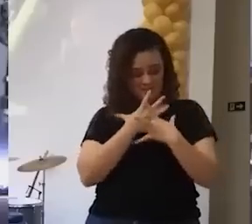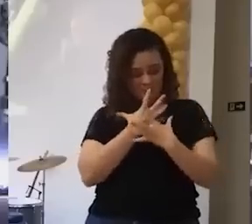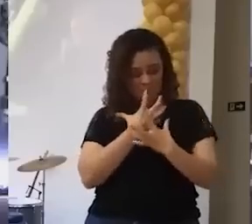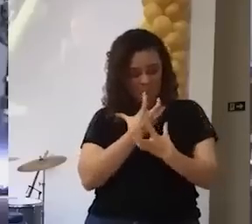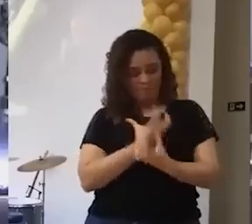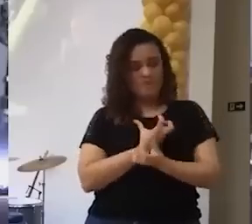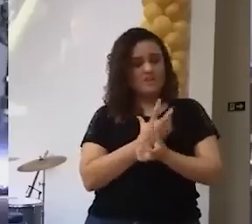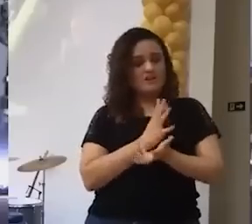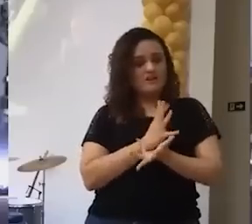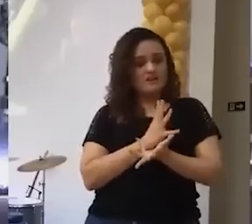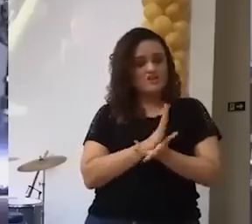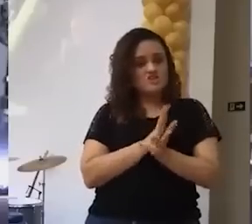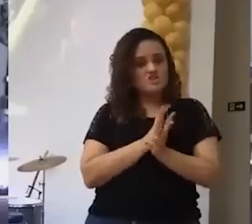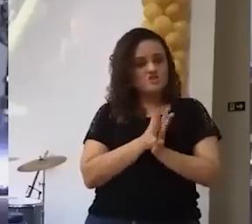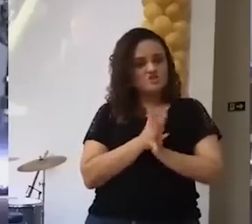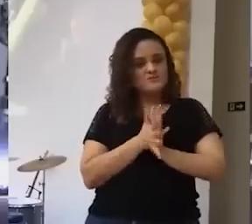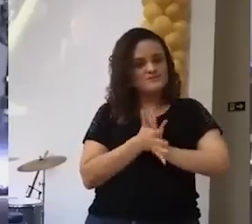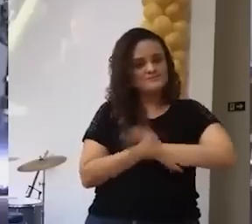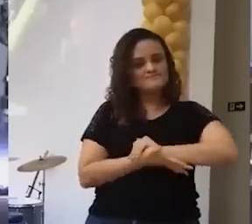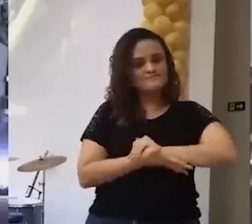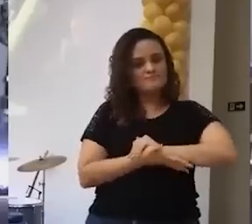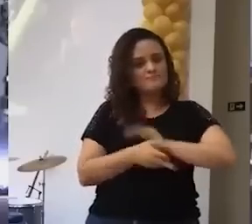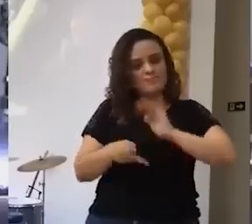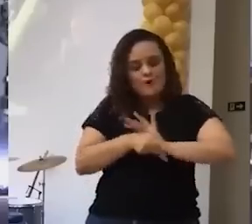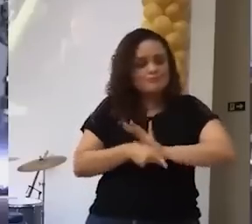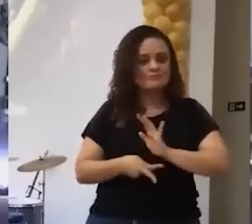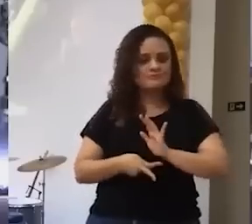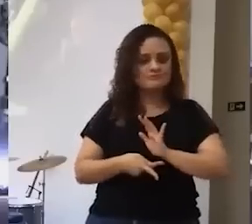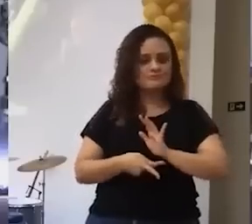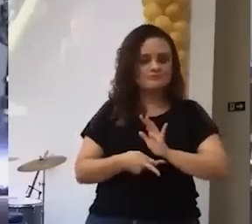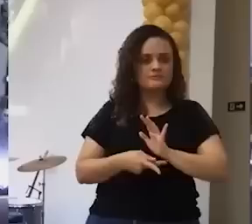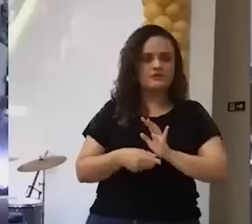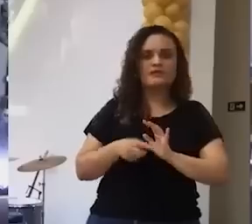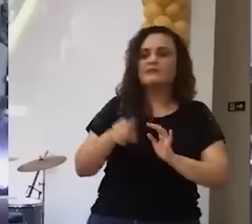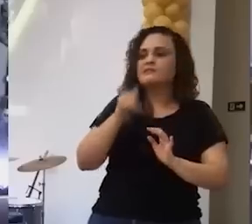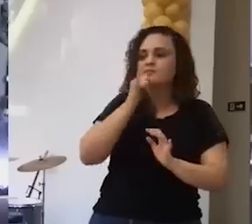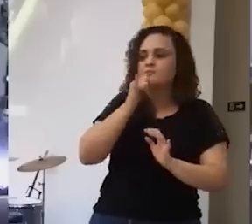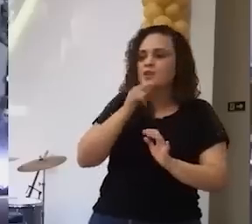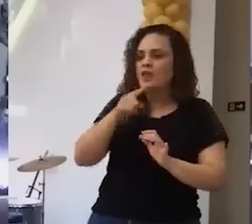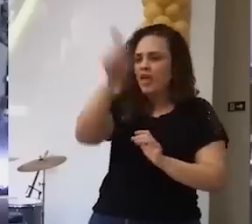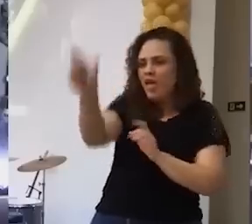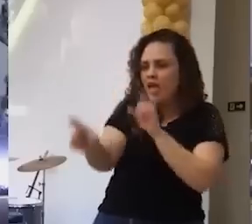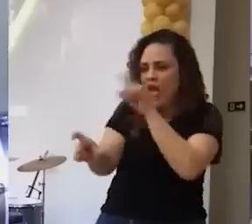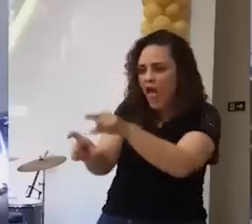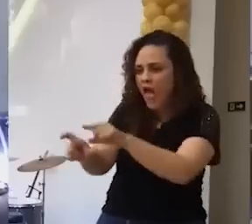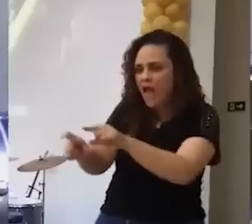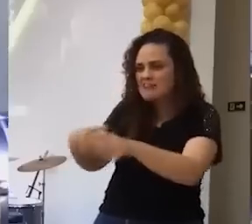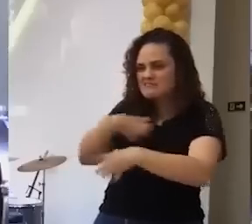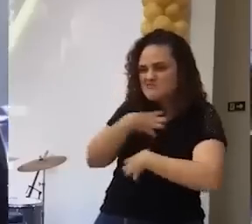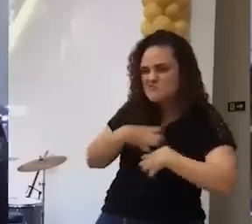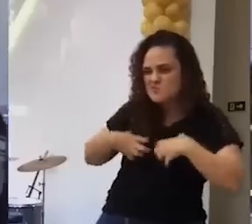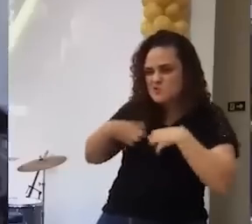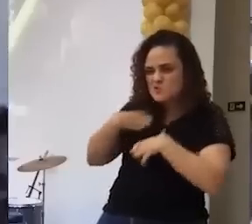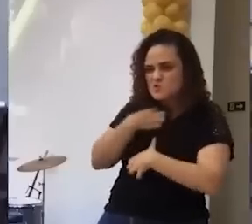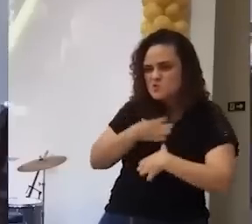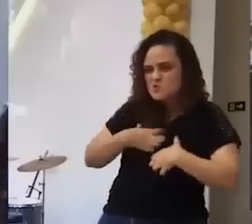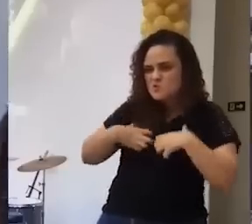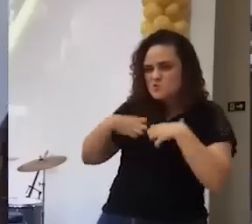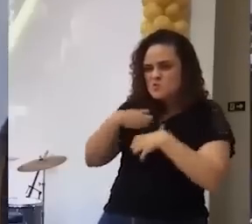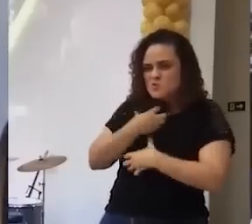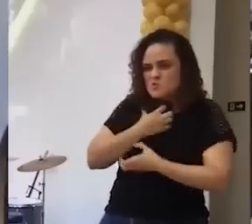Se você guardar mágoa de alguém, essa pessoa vai dominar você 24 horas por dia. Você vai viver num